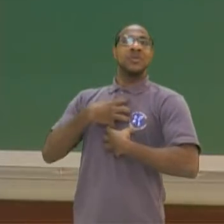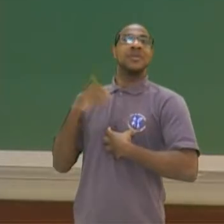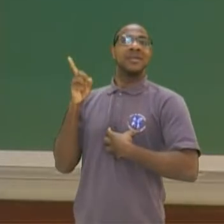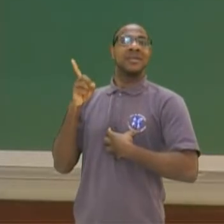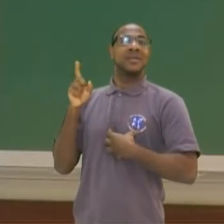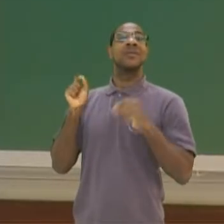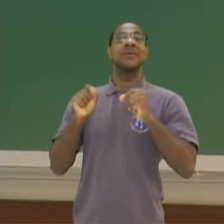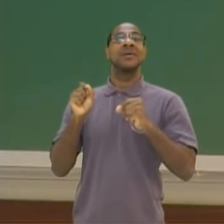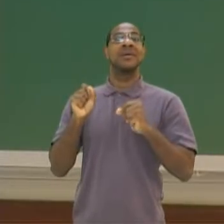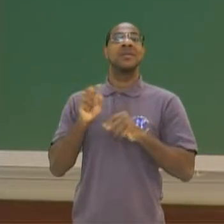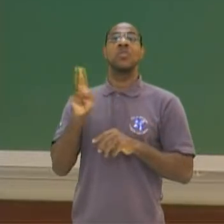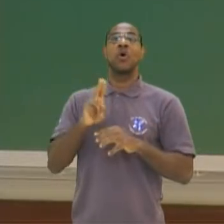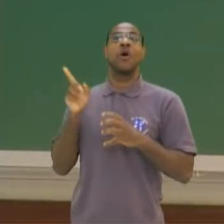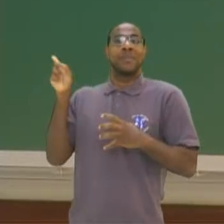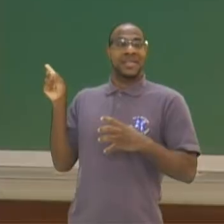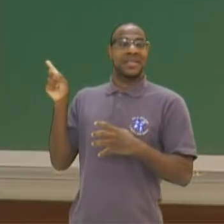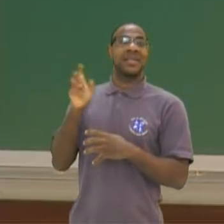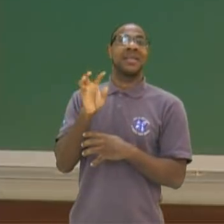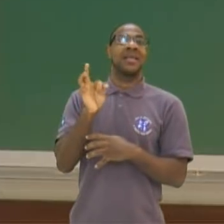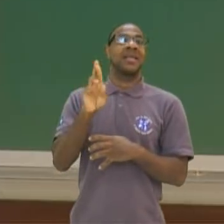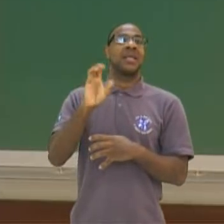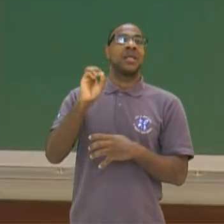é a troposfera.